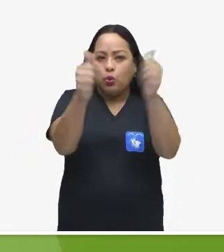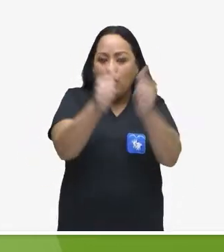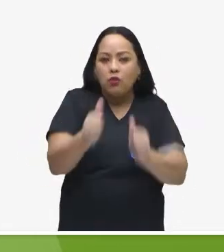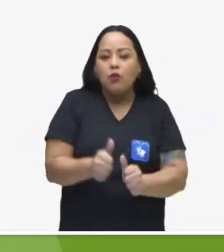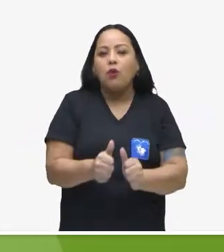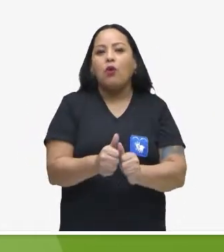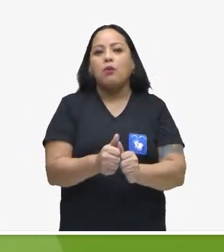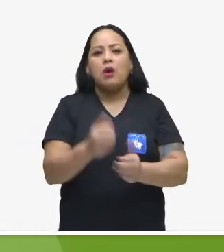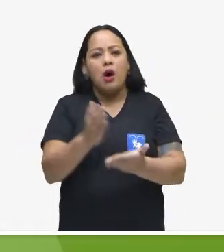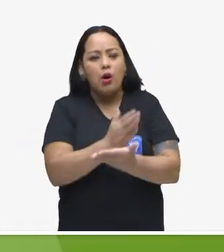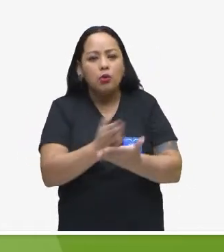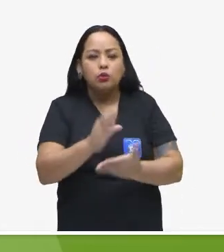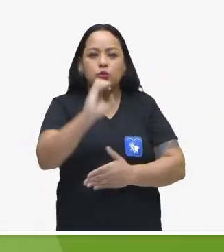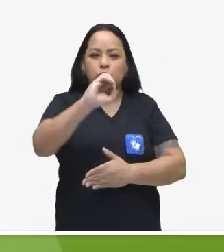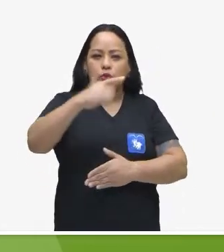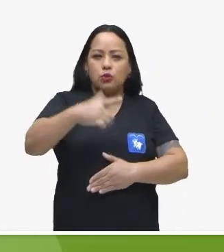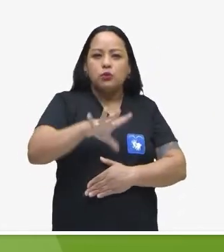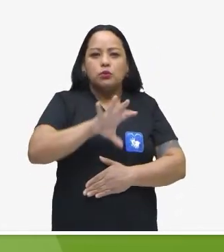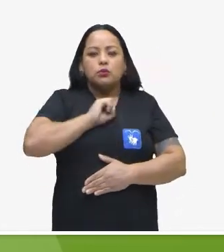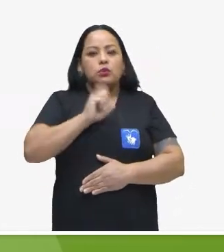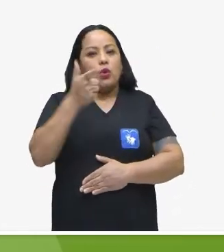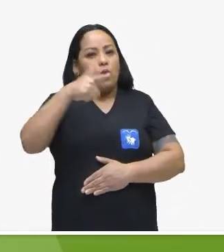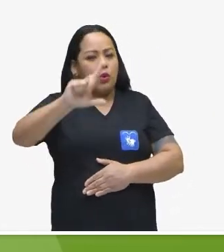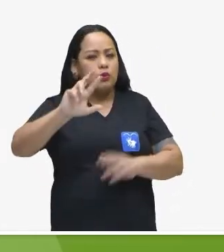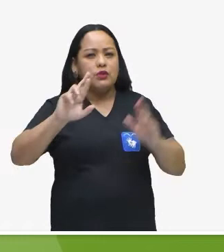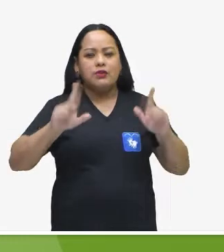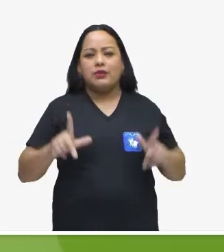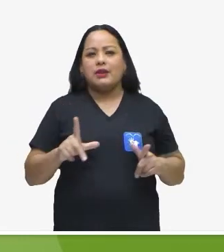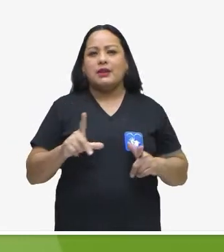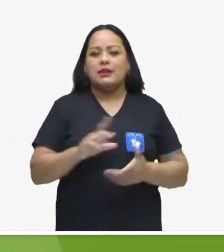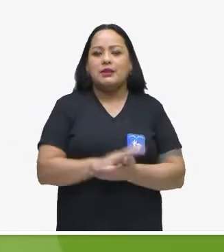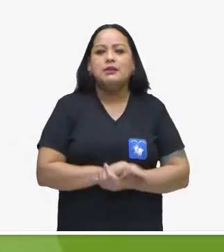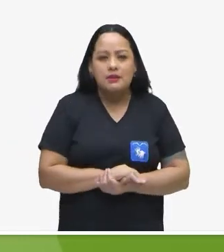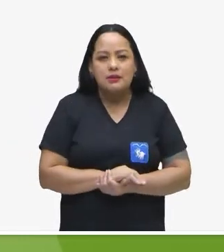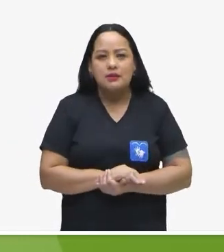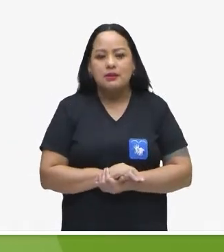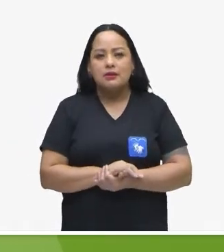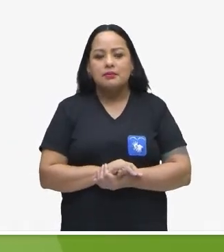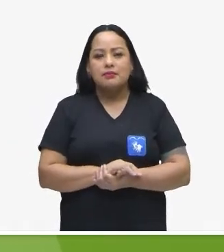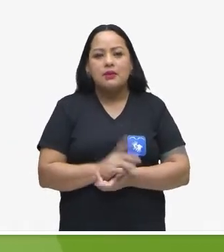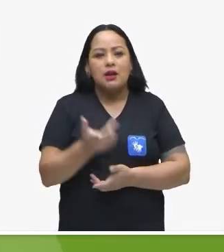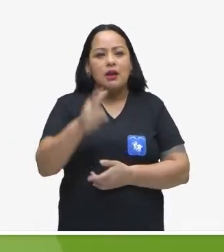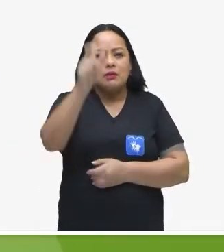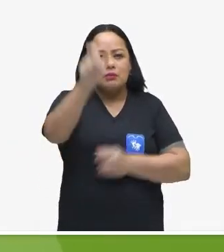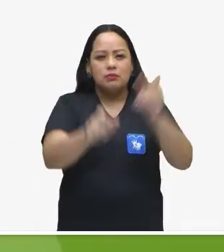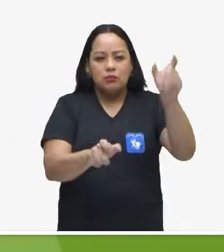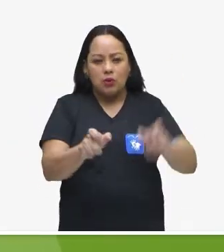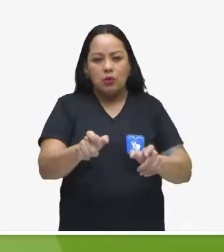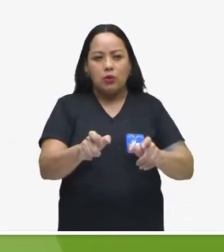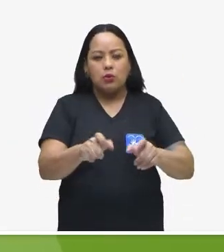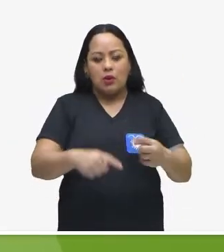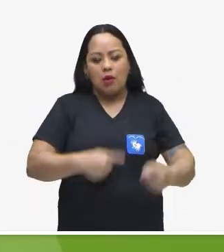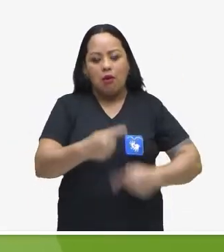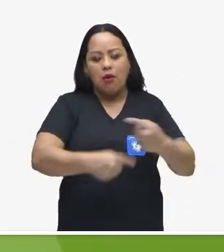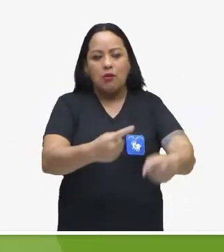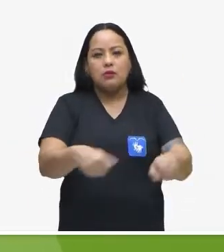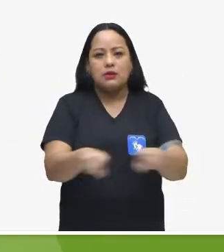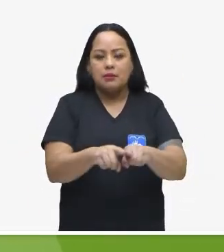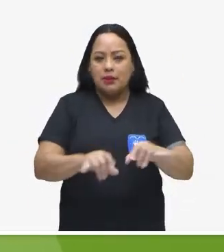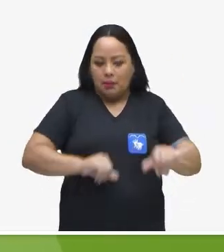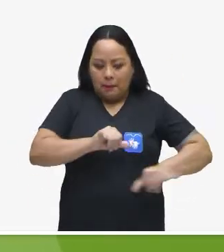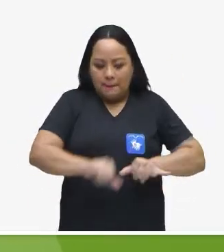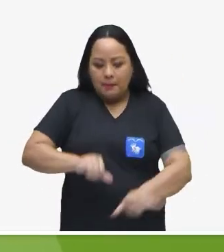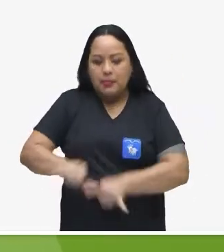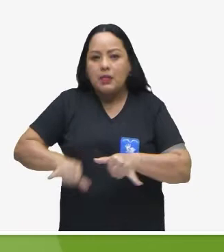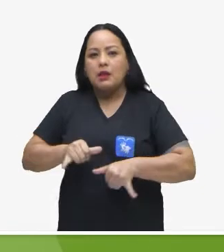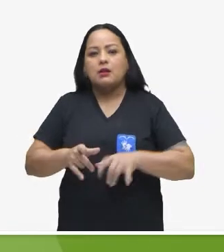respiram oxigênio, outros não, fazem de forma anaeróbica. Os seres vivos se reproduzem, têm metabolismo,